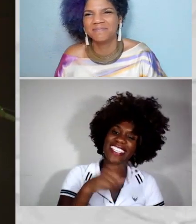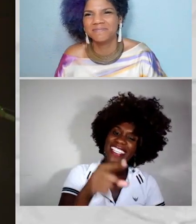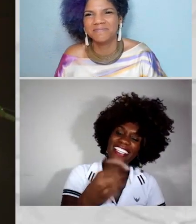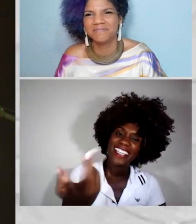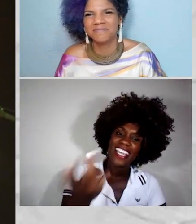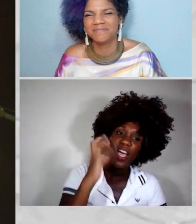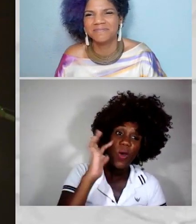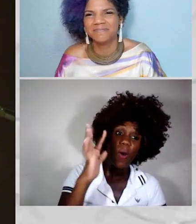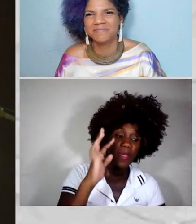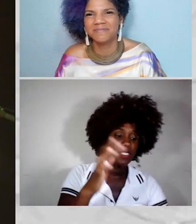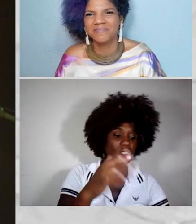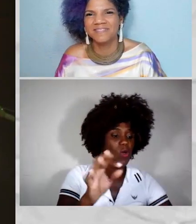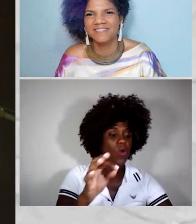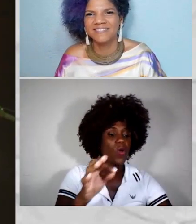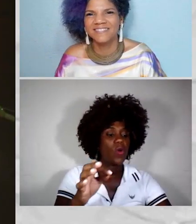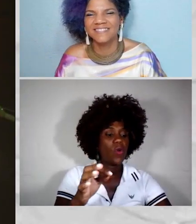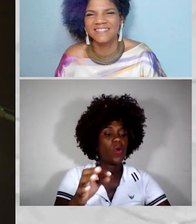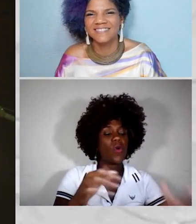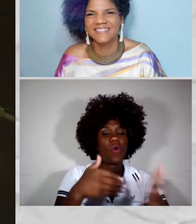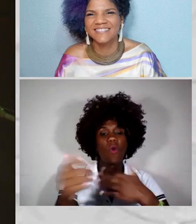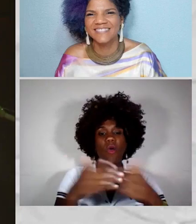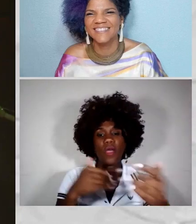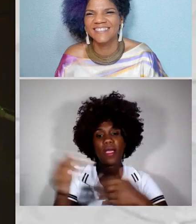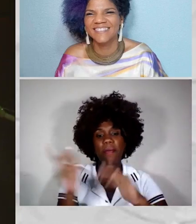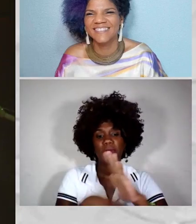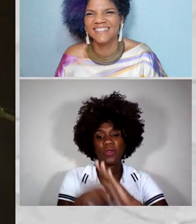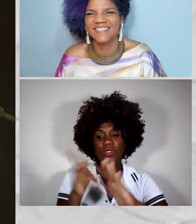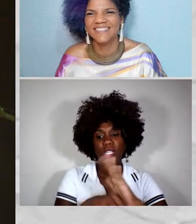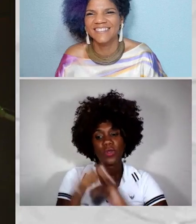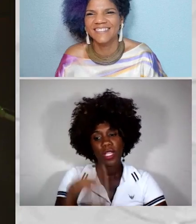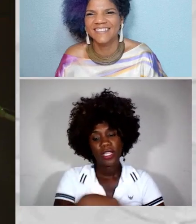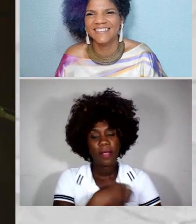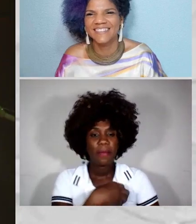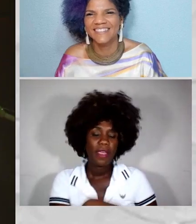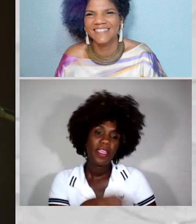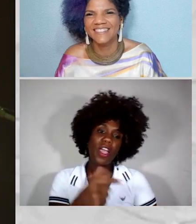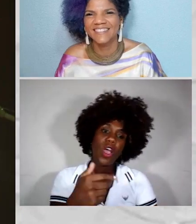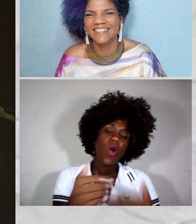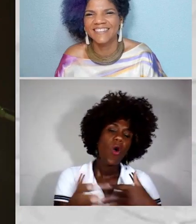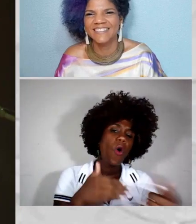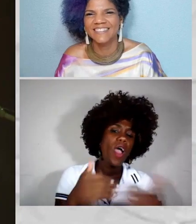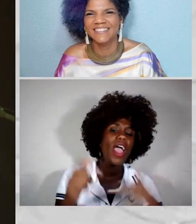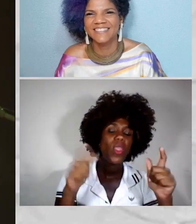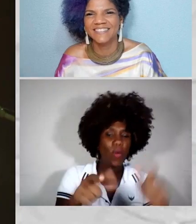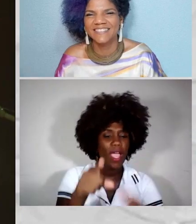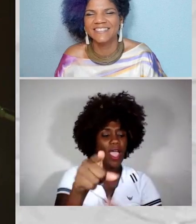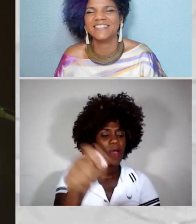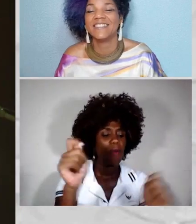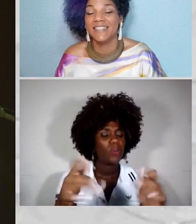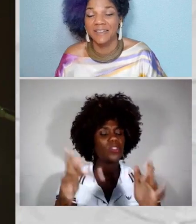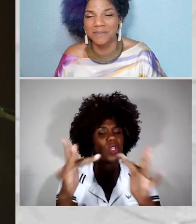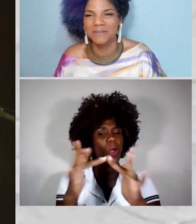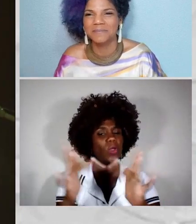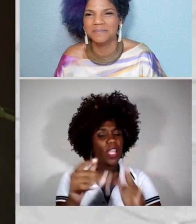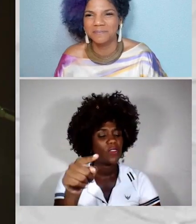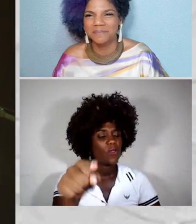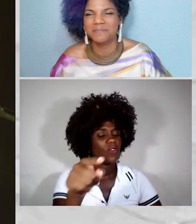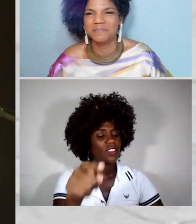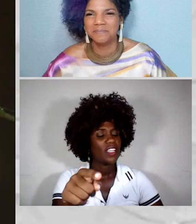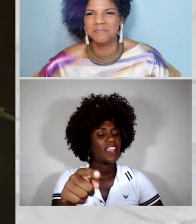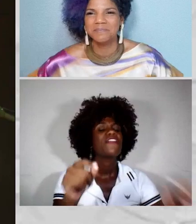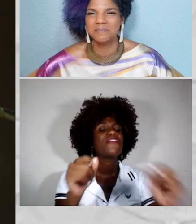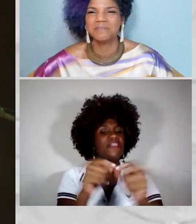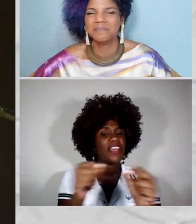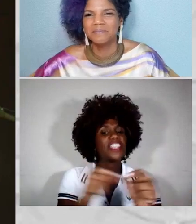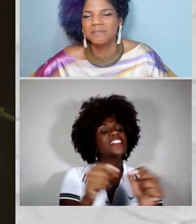Quando eu penso em qualquer projeto que eu vá fazer aqui na Bahia, em outro canto, eu sei que eu posso contar com as pessoas que fazem também da